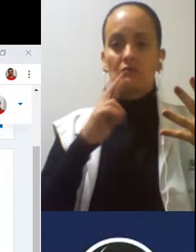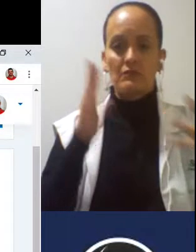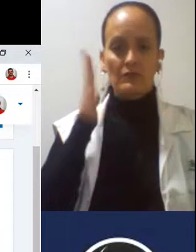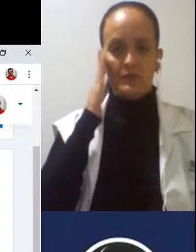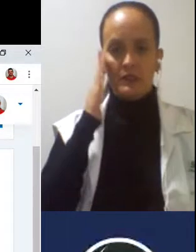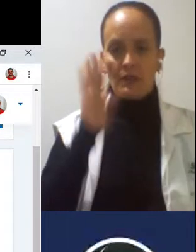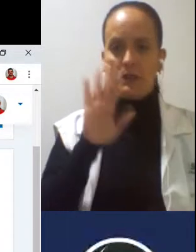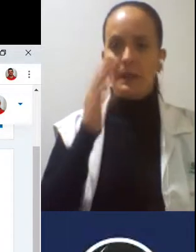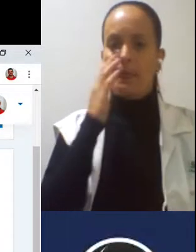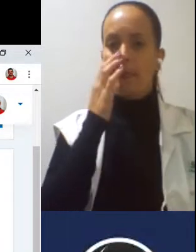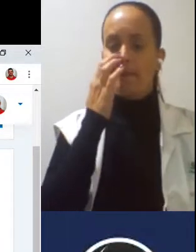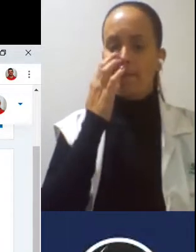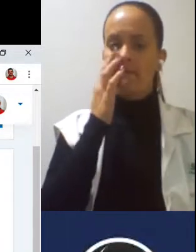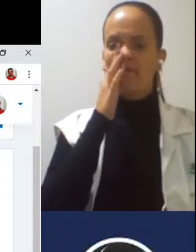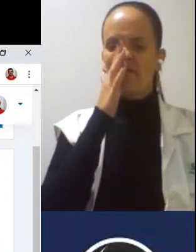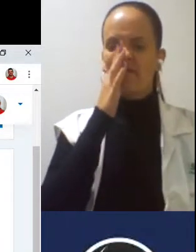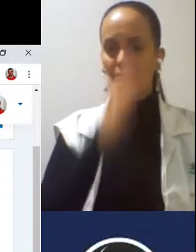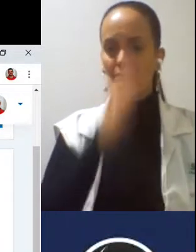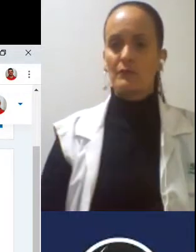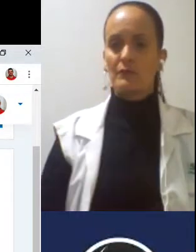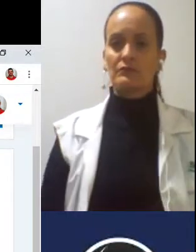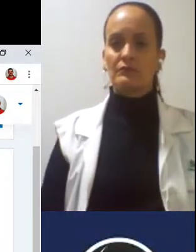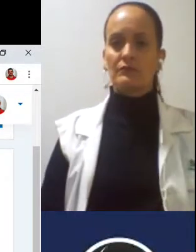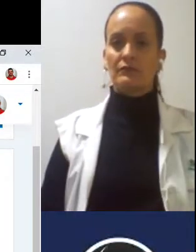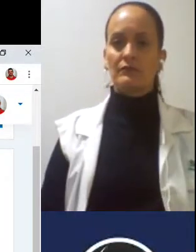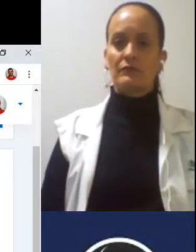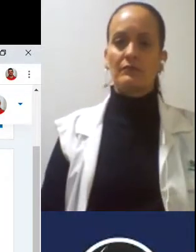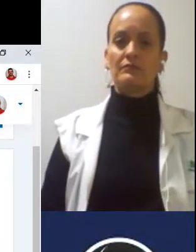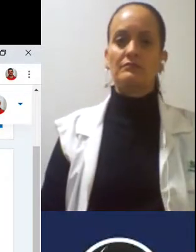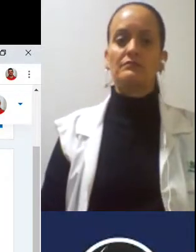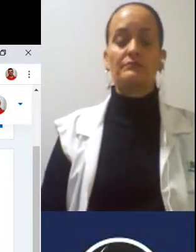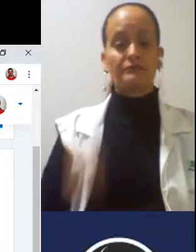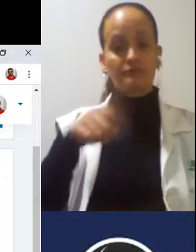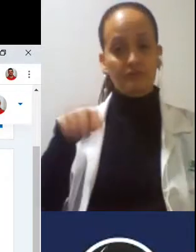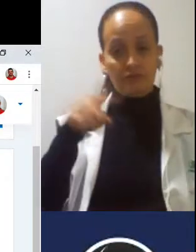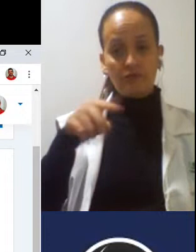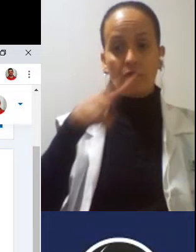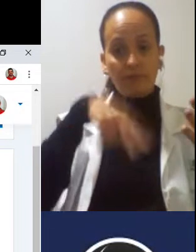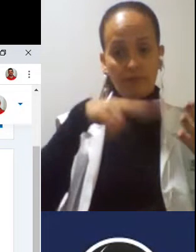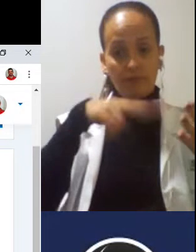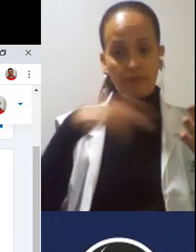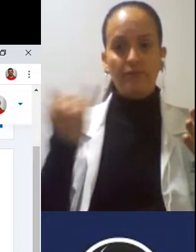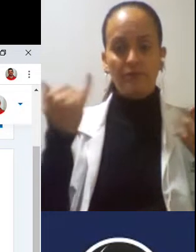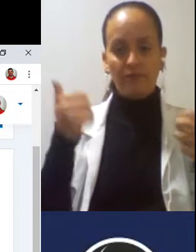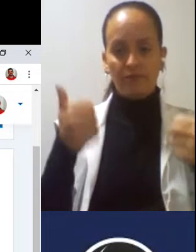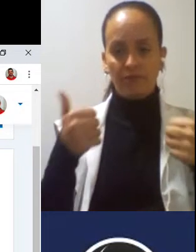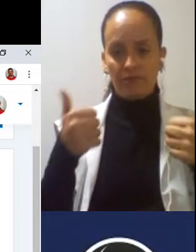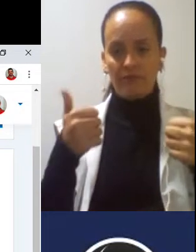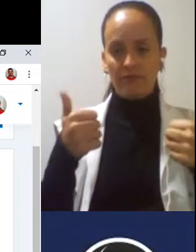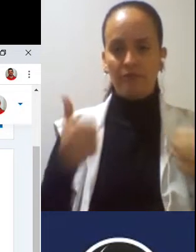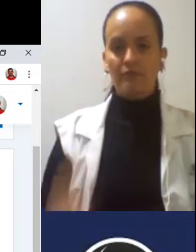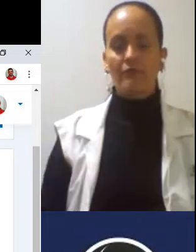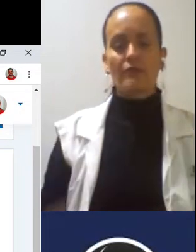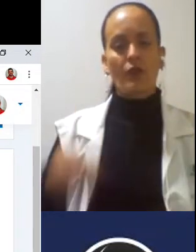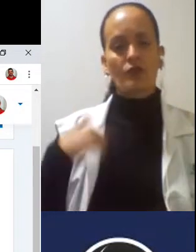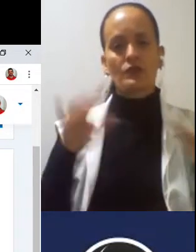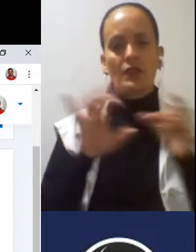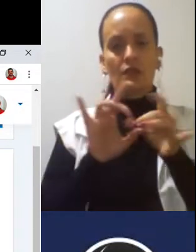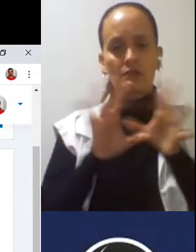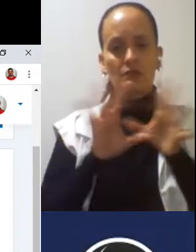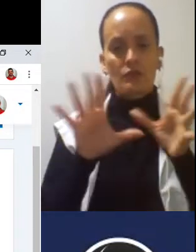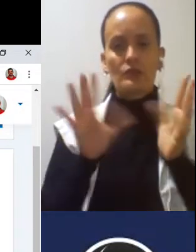nessa parte que o senhor explicou hoje, né? Aí eu vou finalizar e tentar entregar o quanto antes. Não, beleza, eu vou estar à disposição de vocês também lá no